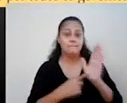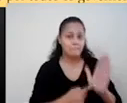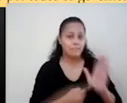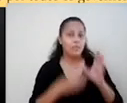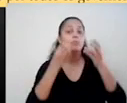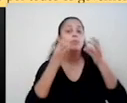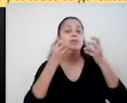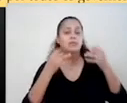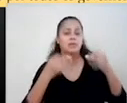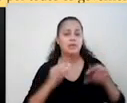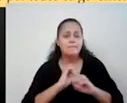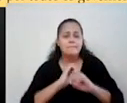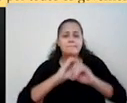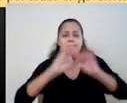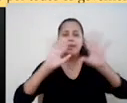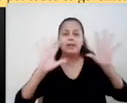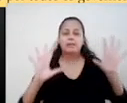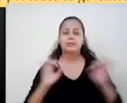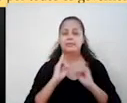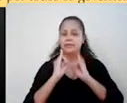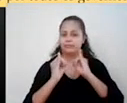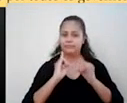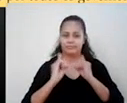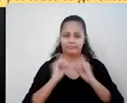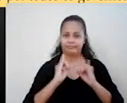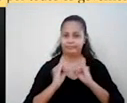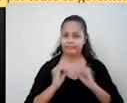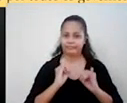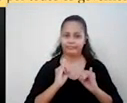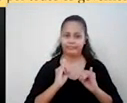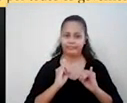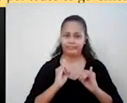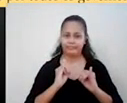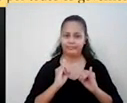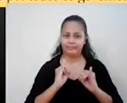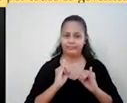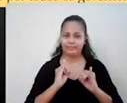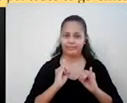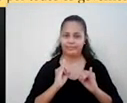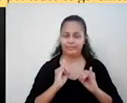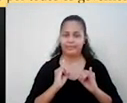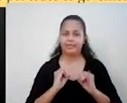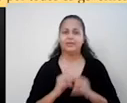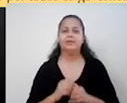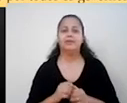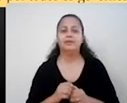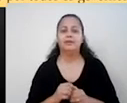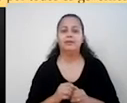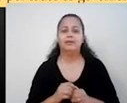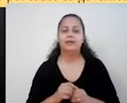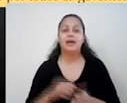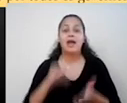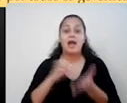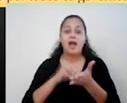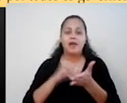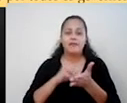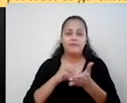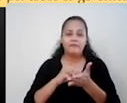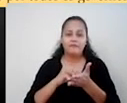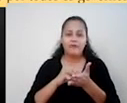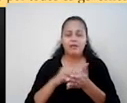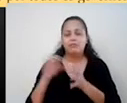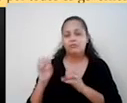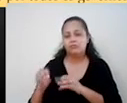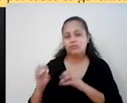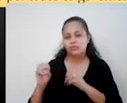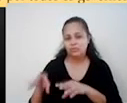uma explicação, esclarecer uma informação, dar um comentário. O analfabetismo, um dos males